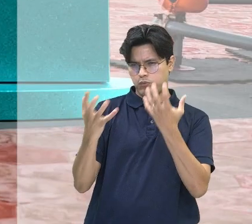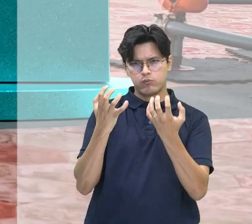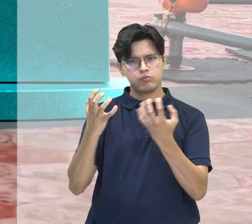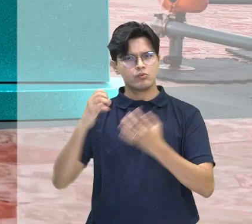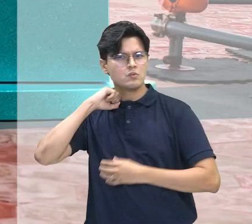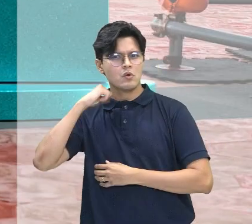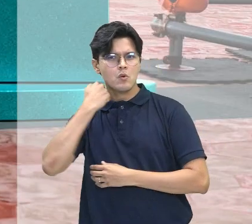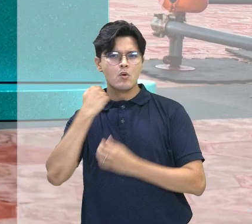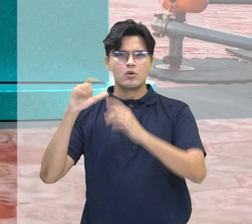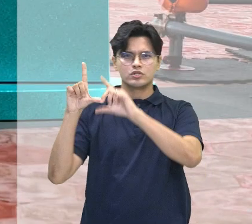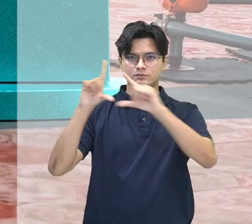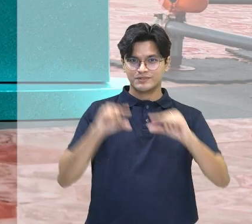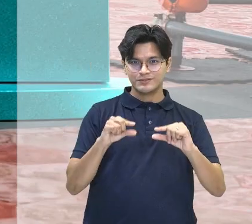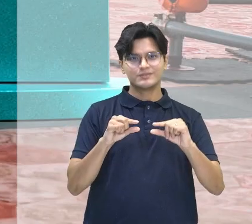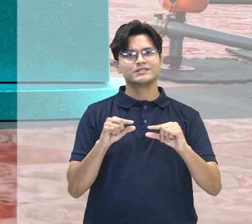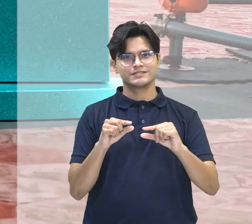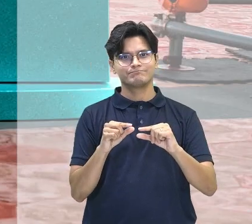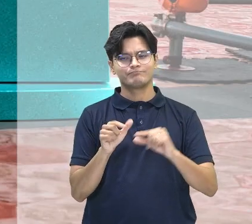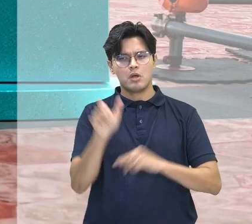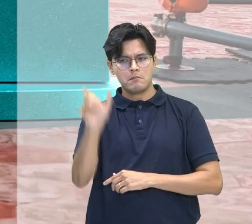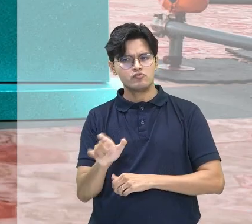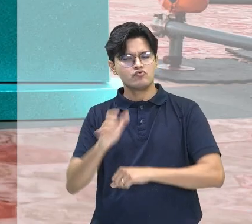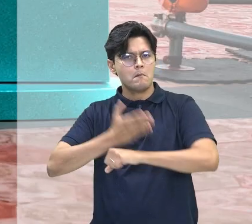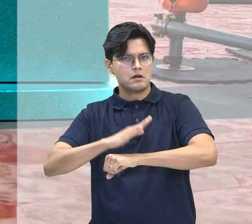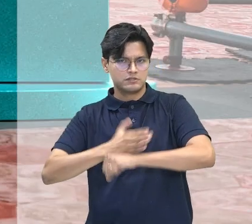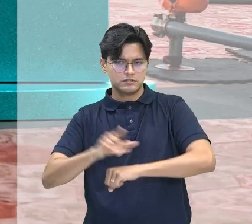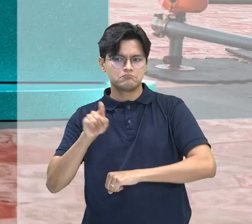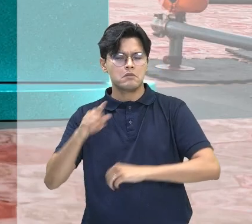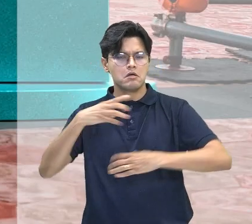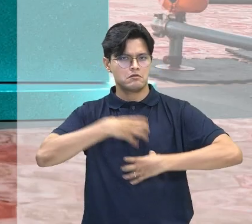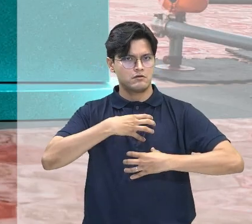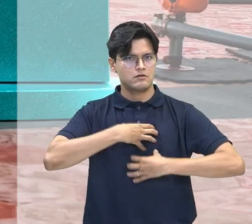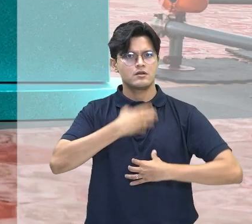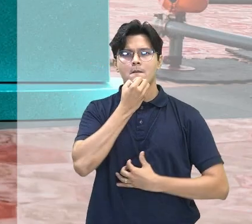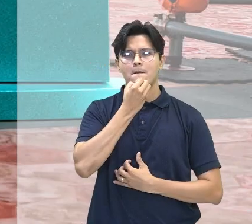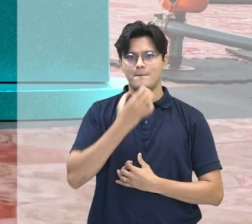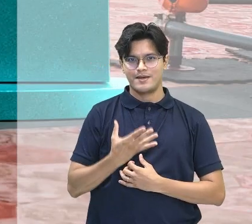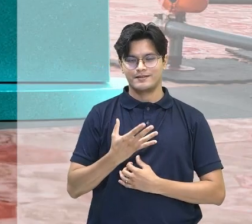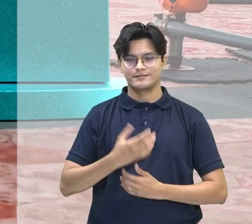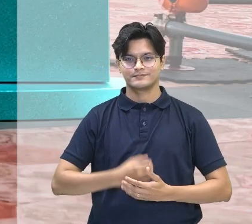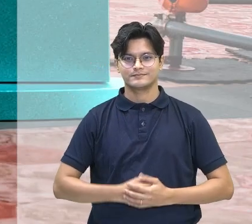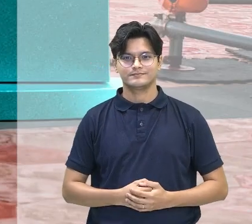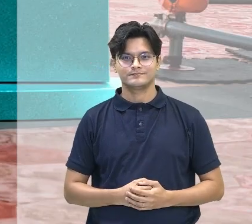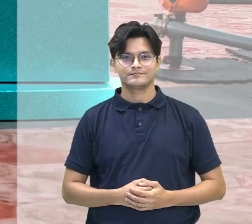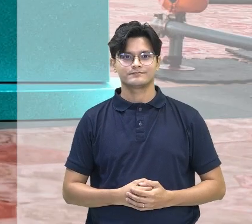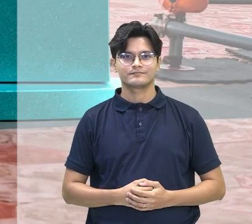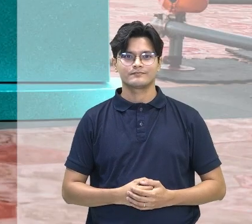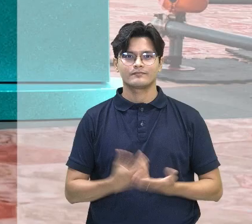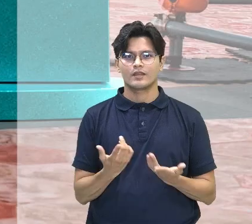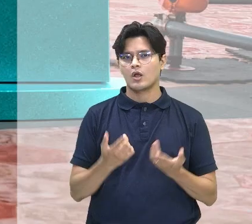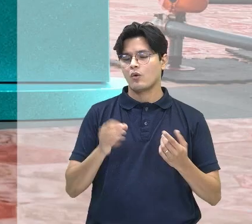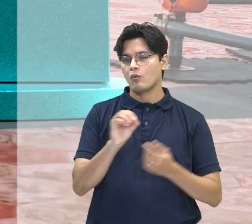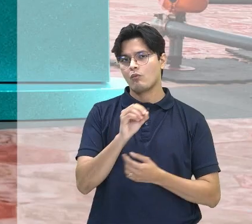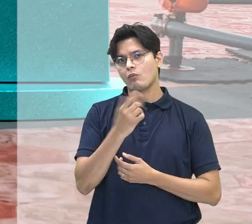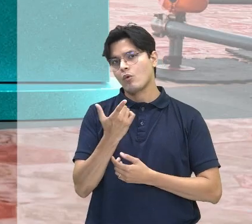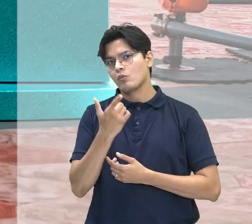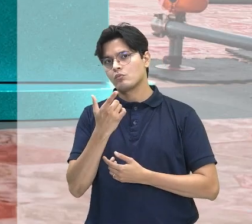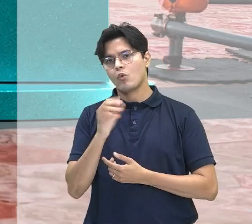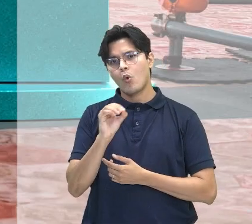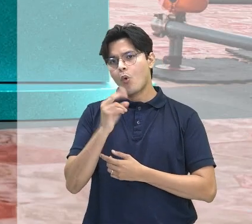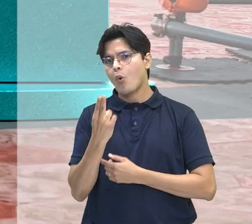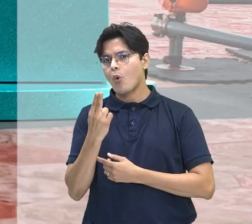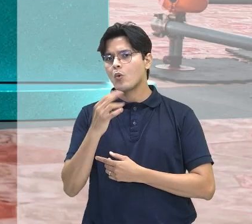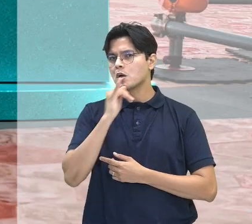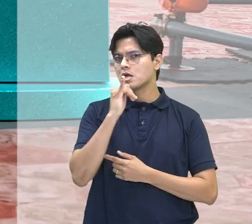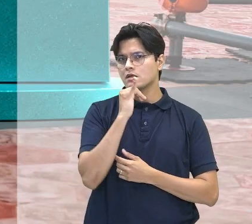se sinta muito melhor ao realizar a prática dessas modalidades, né? Citadas ou de outras atividades também que façam